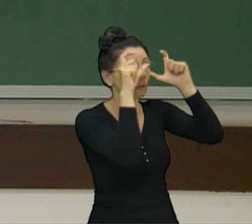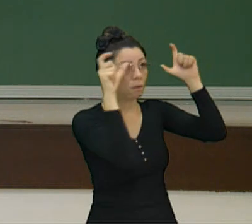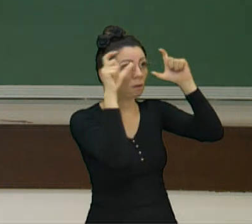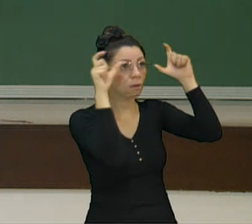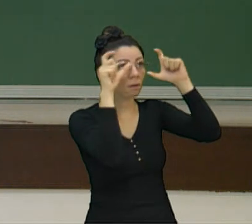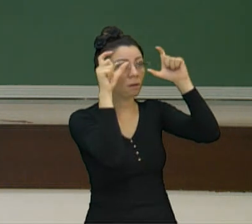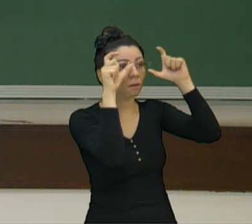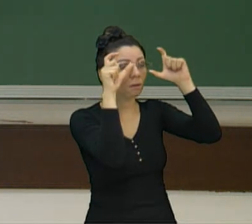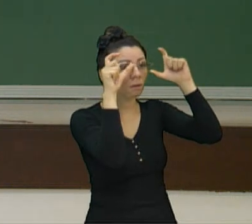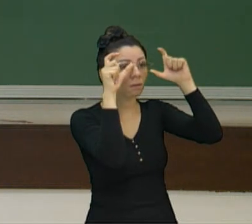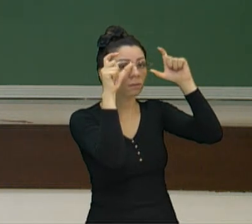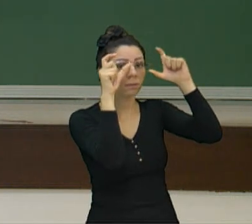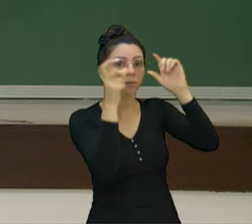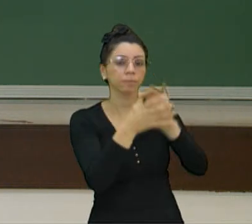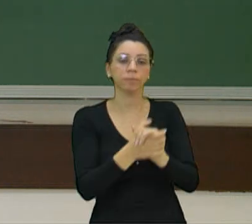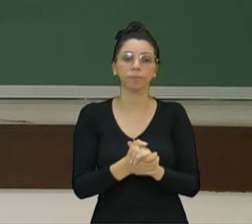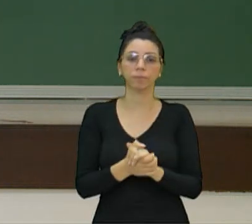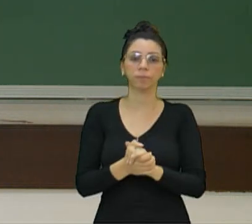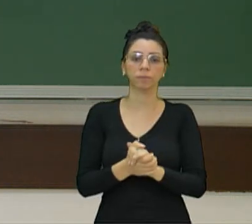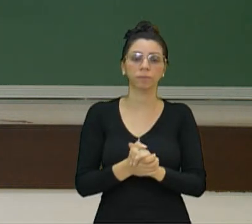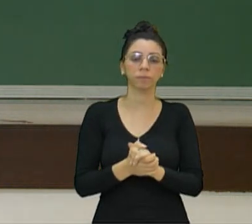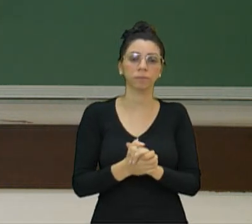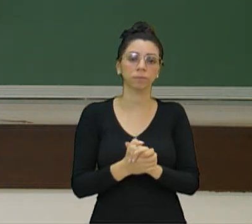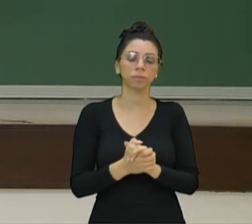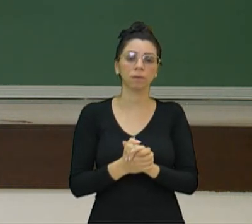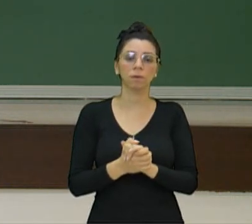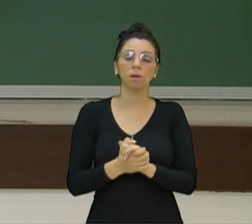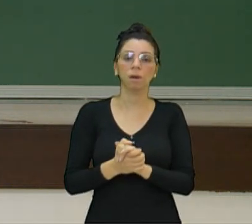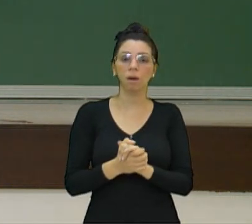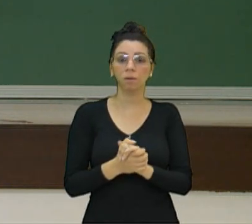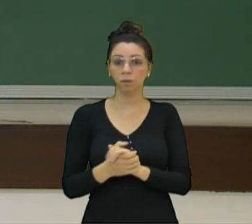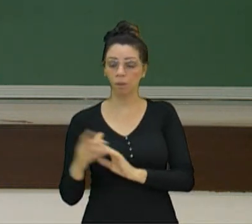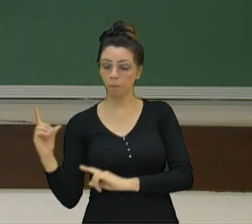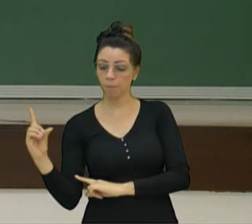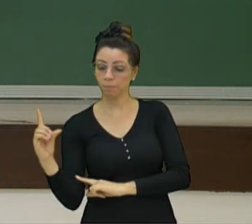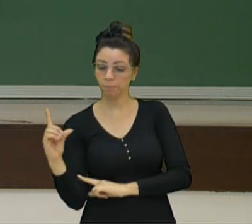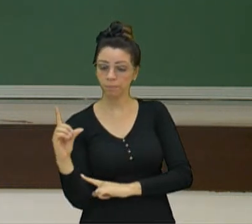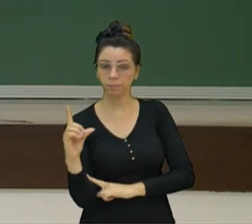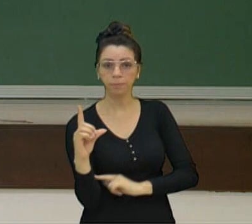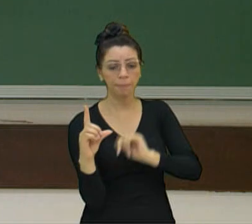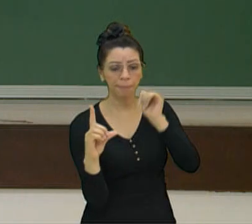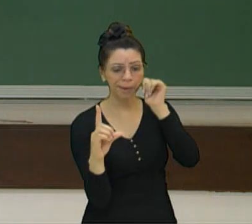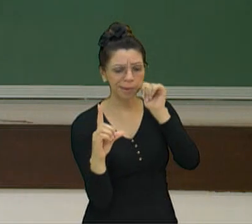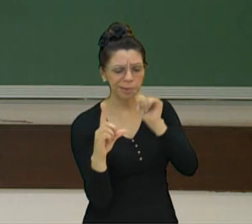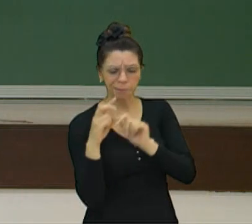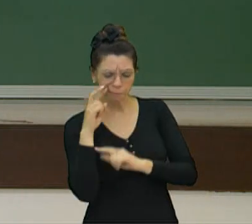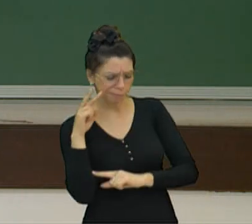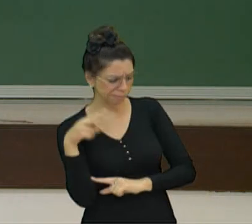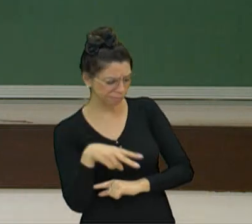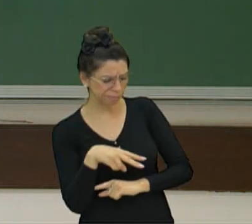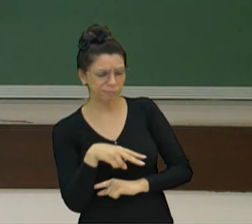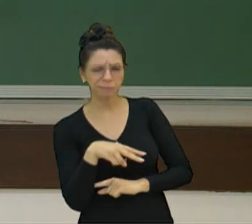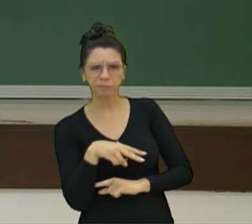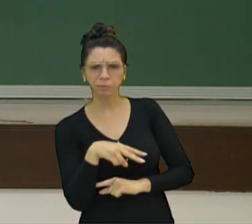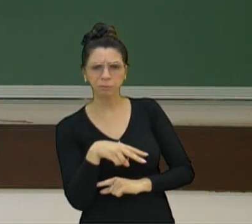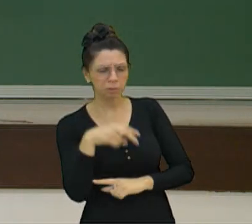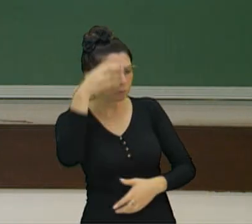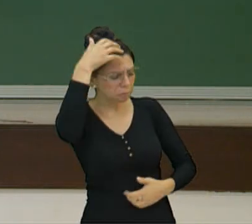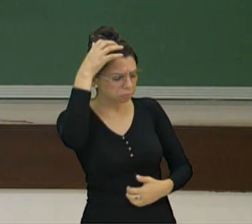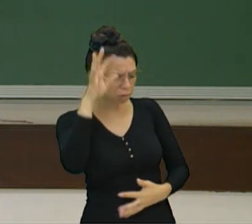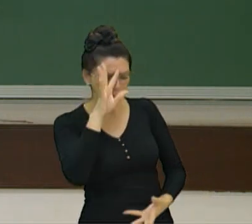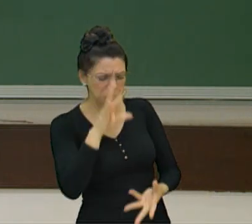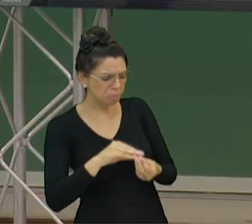para cima. Nesse instante ia passando uma mocinha e ela, vendo o macaco ali no chão, tentou entender o que